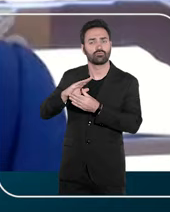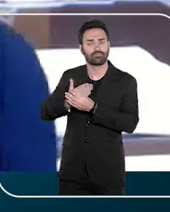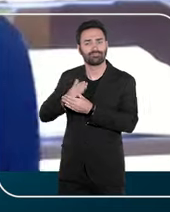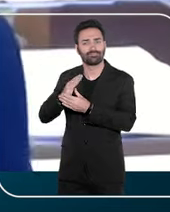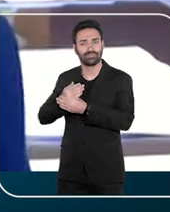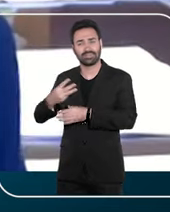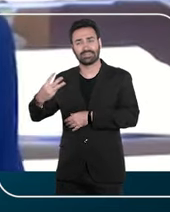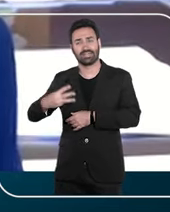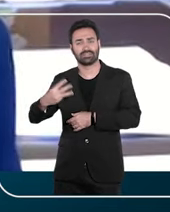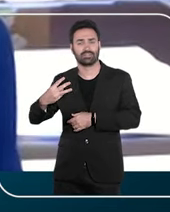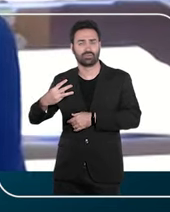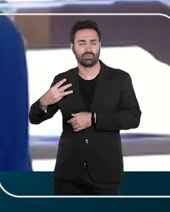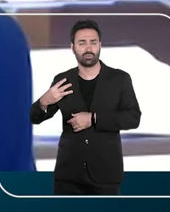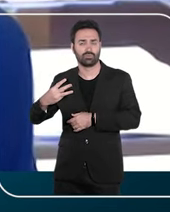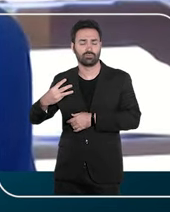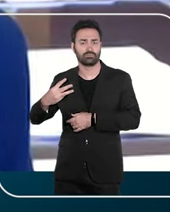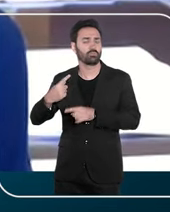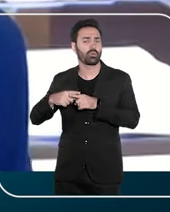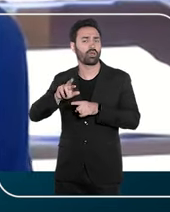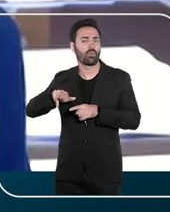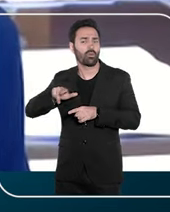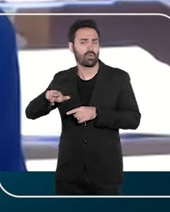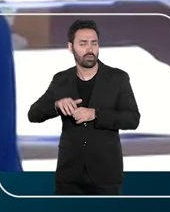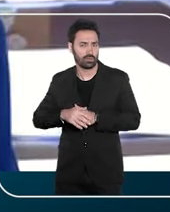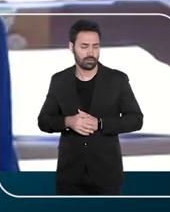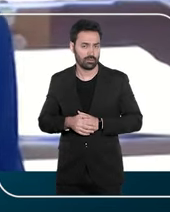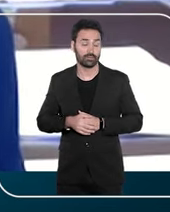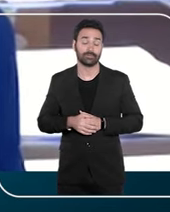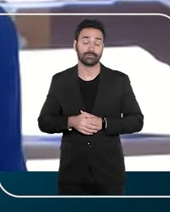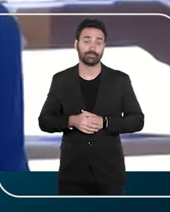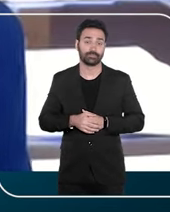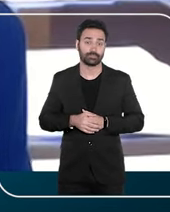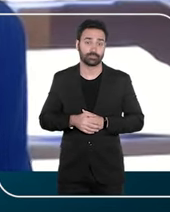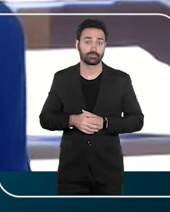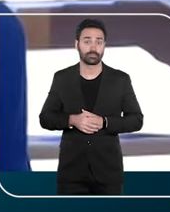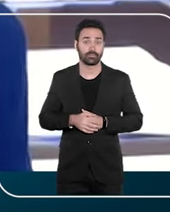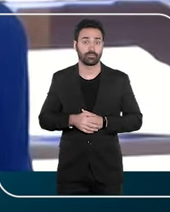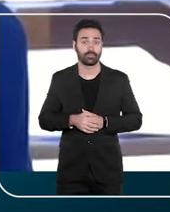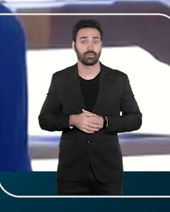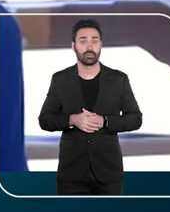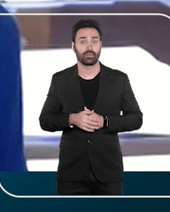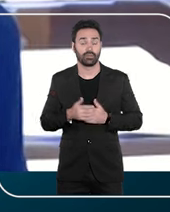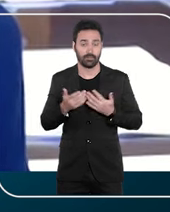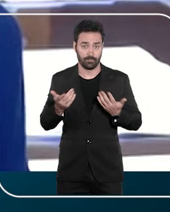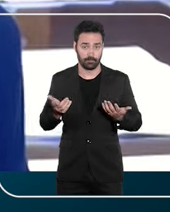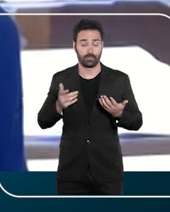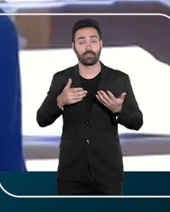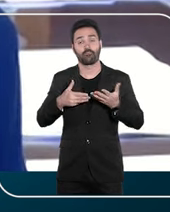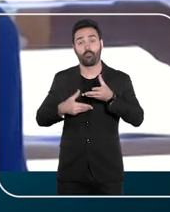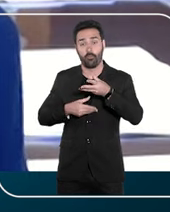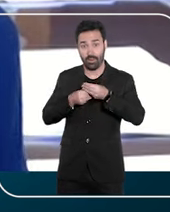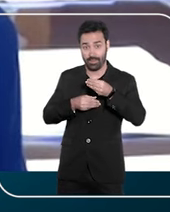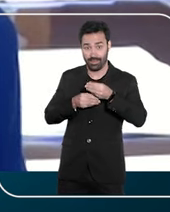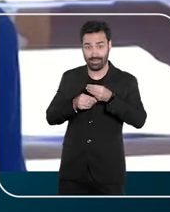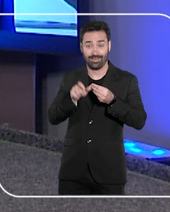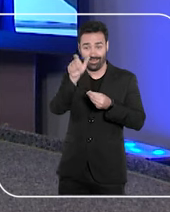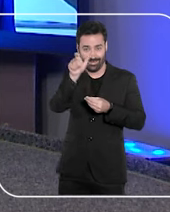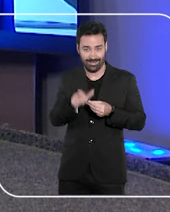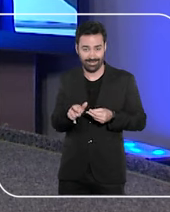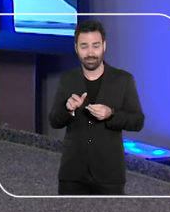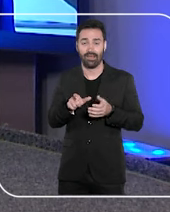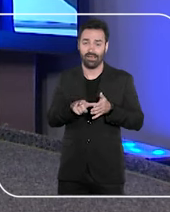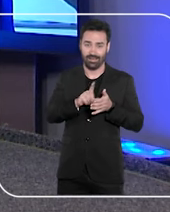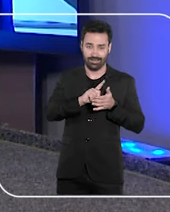O que eu queria complementar um pouquinho, me valendo, né, agarrando o gancho da fala do estimado colega